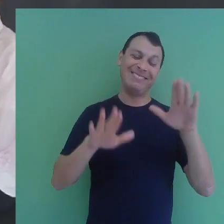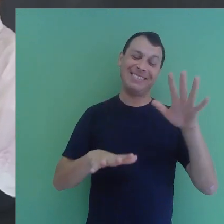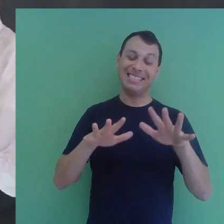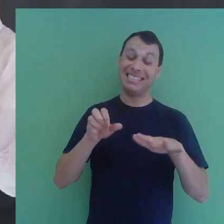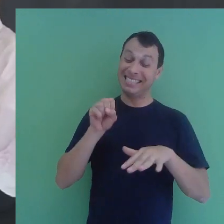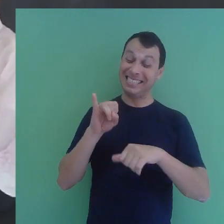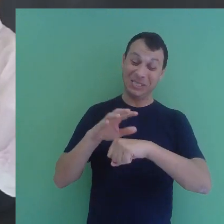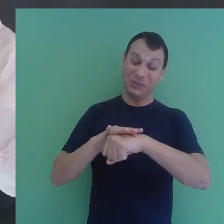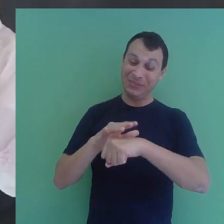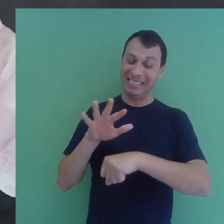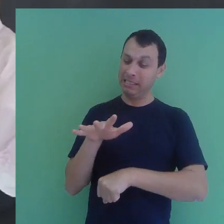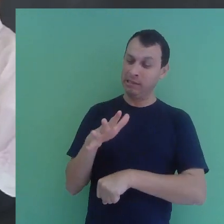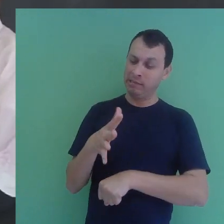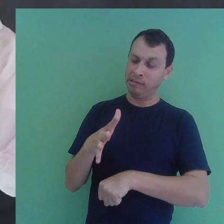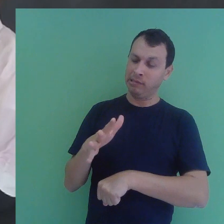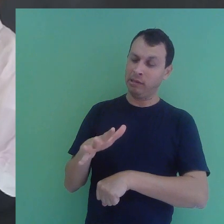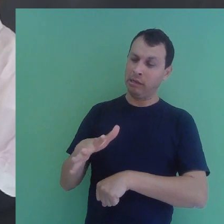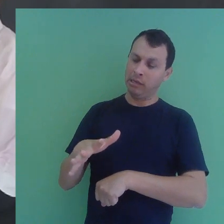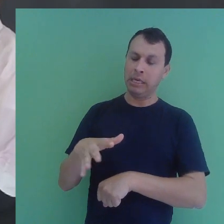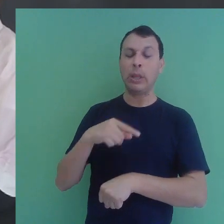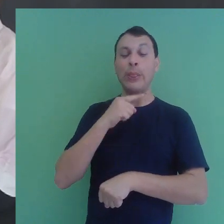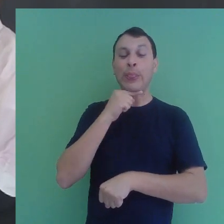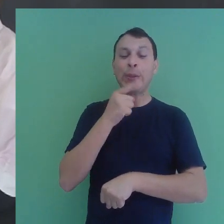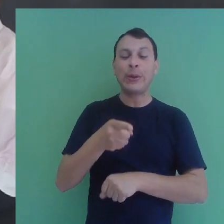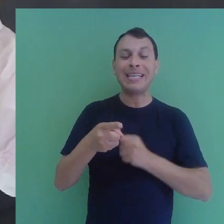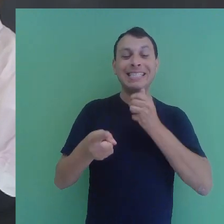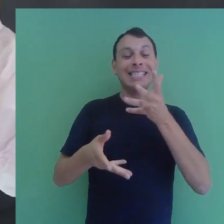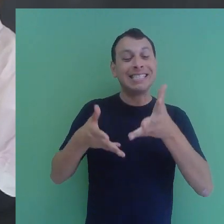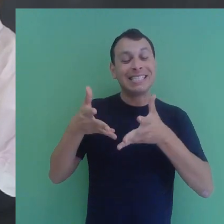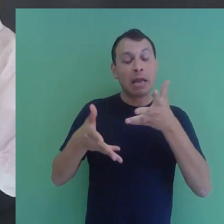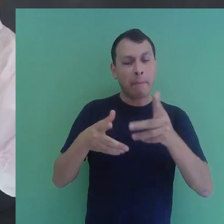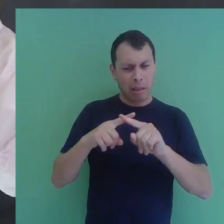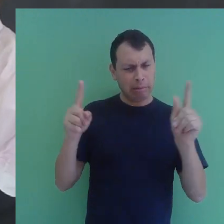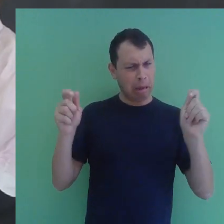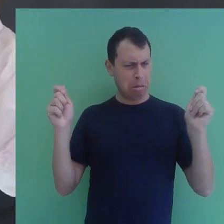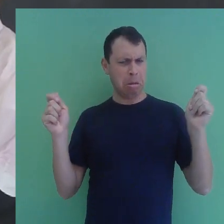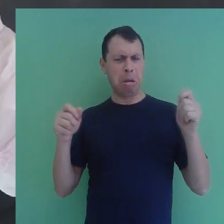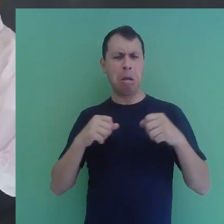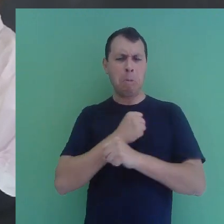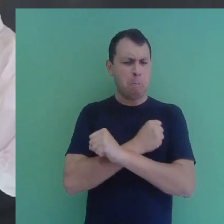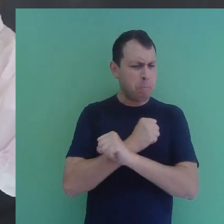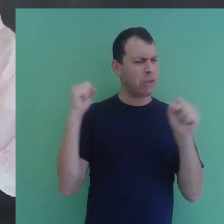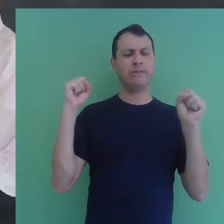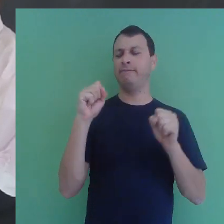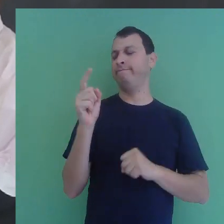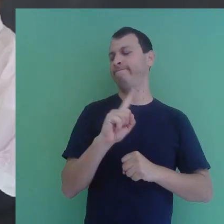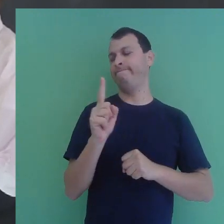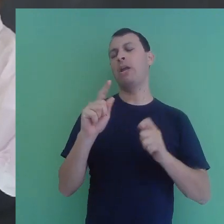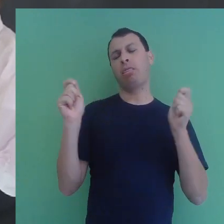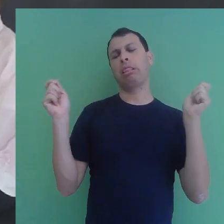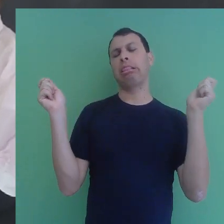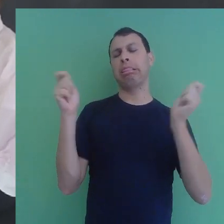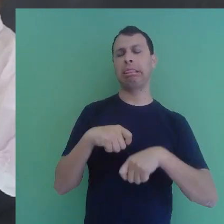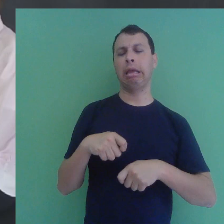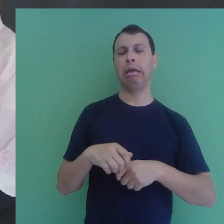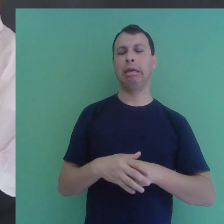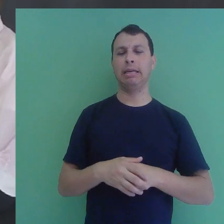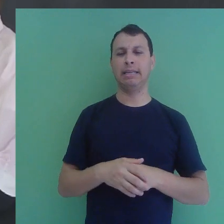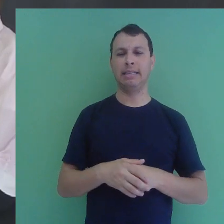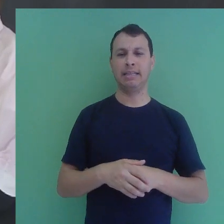talvez até dificultaria um pouco a comunicação, mas não seria impossível, não. Todos os Cs que eles fazem são C